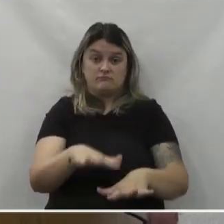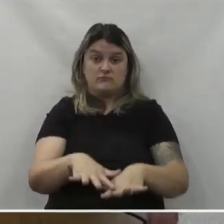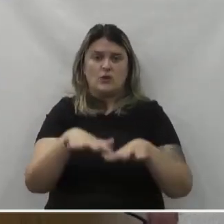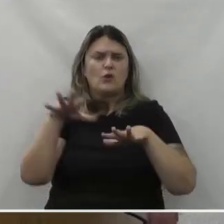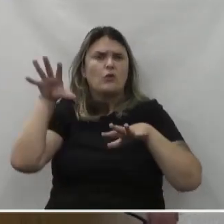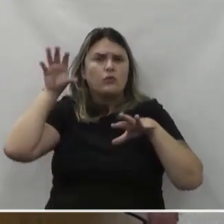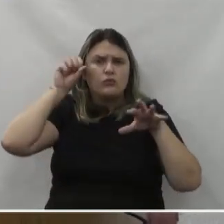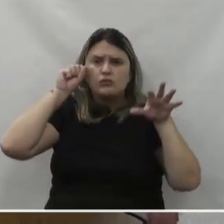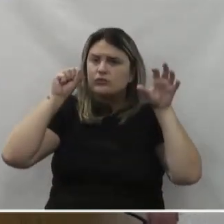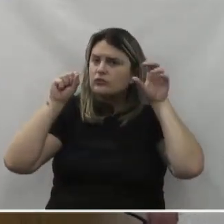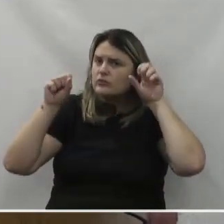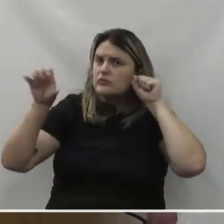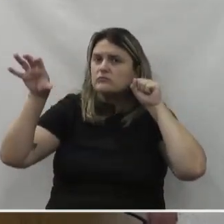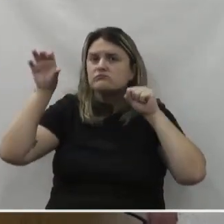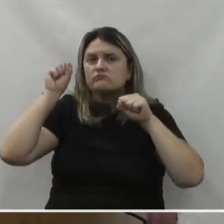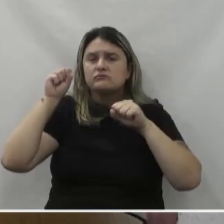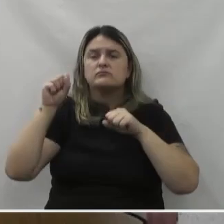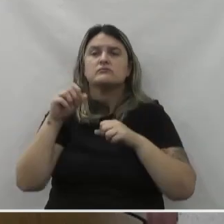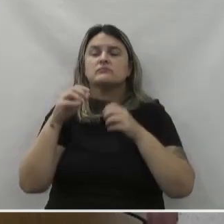para